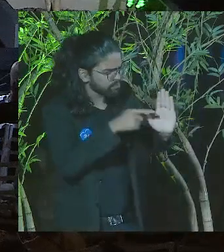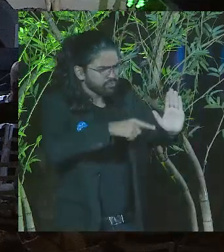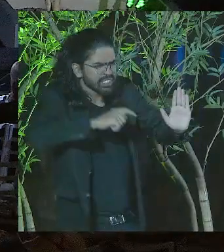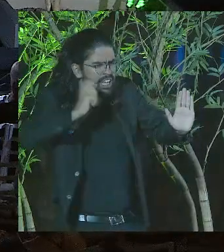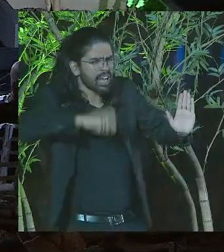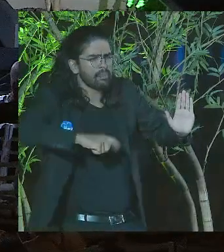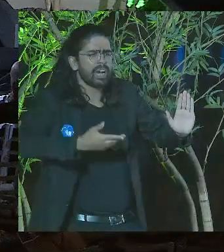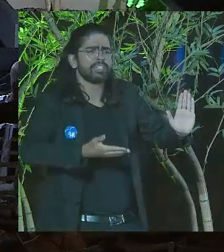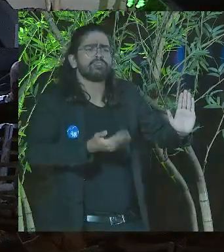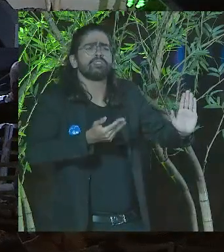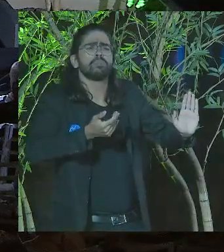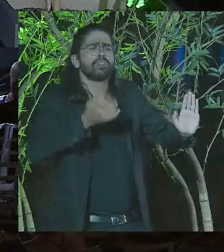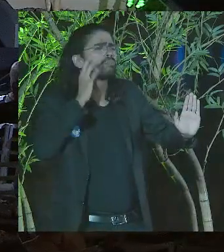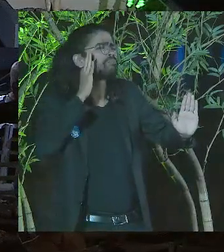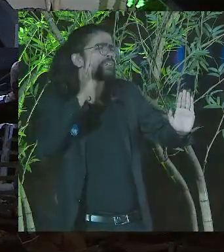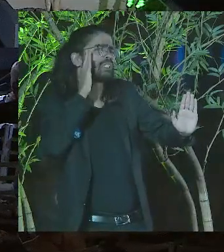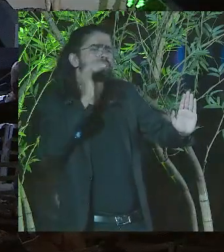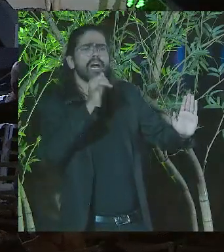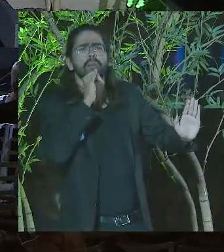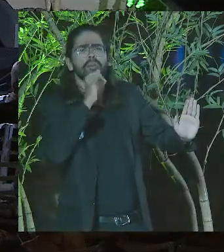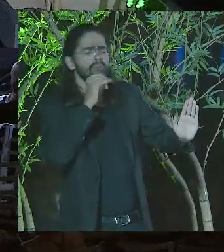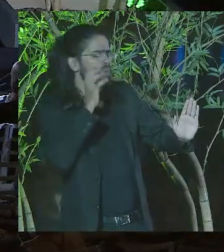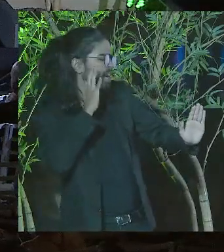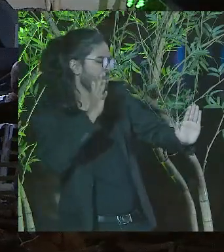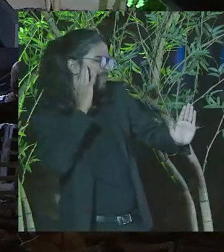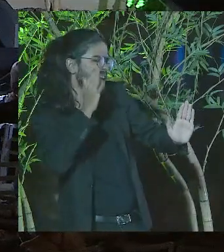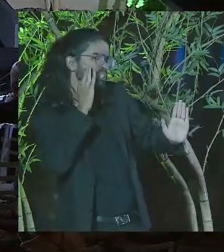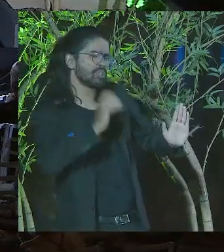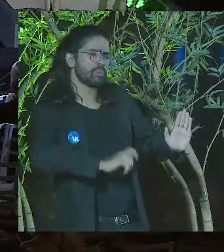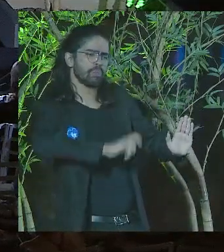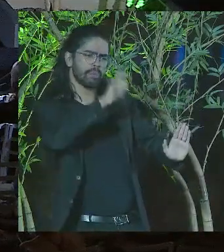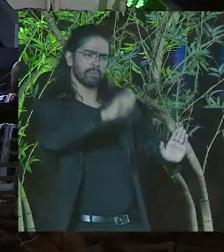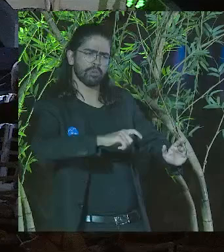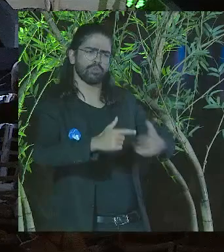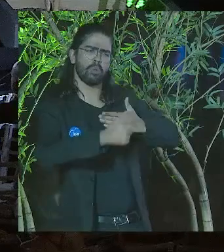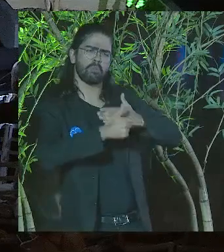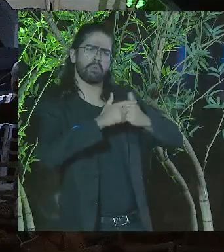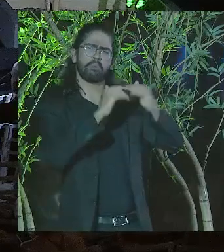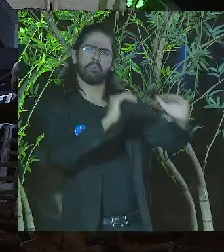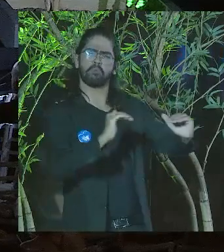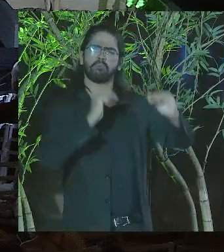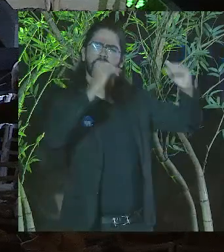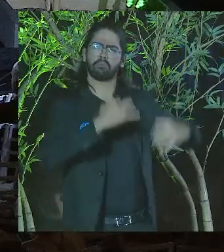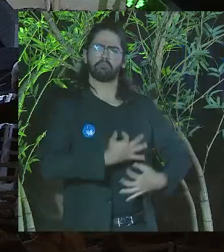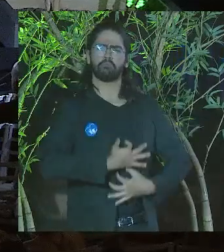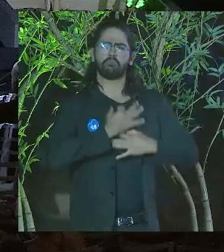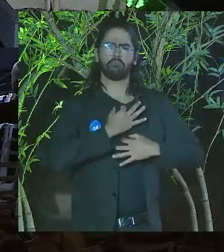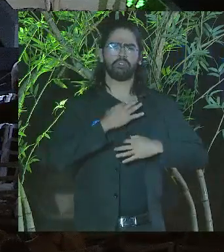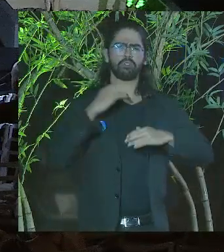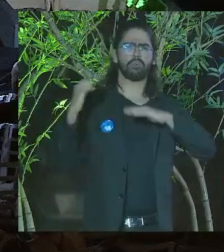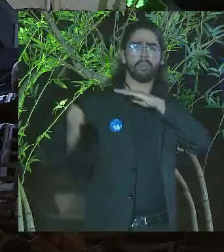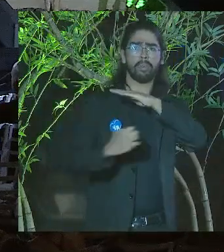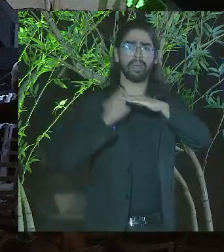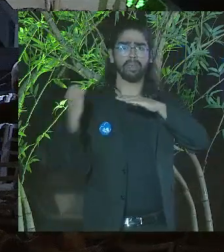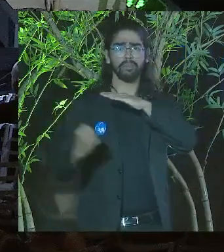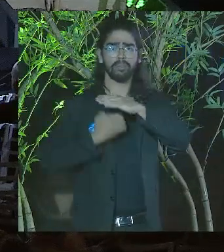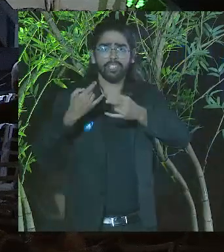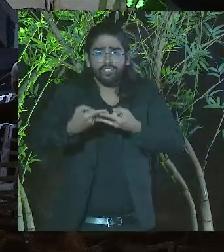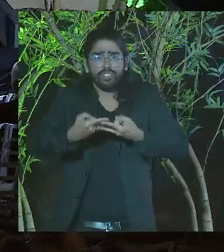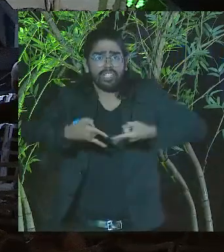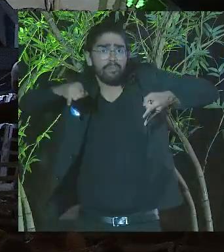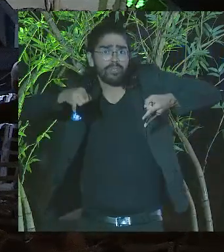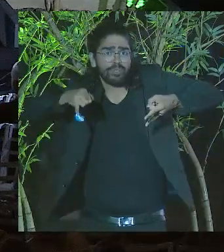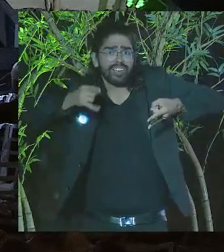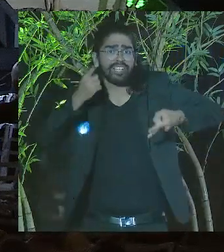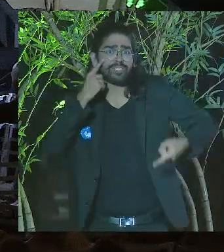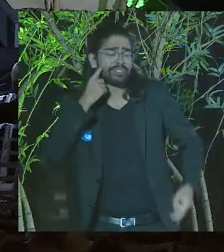mais. E se a gente perguntar, imagine uma pessoa nesse papel de mais alta liderança de uma empresa de absorventes íntimos.